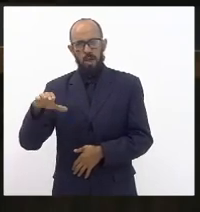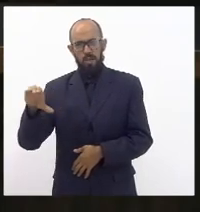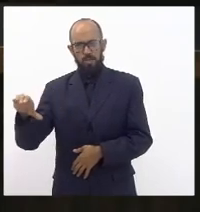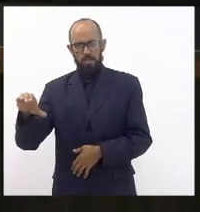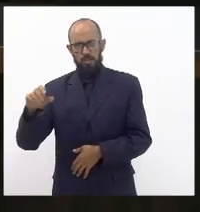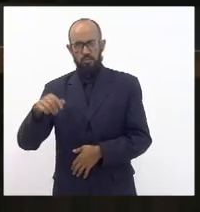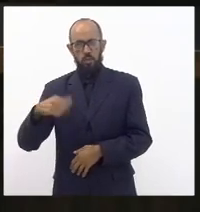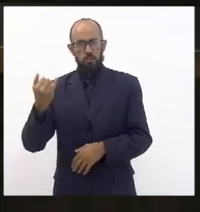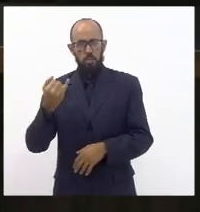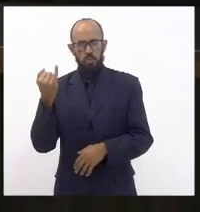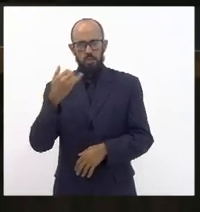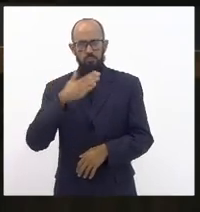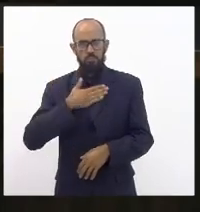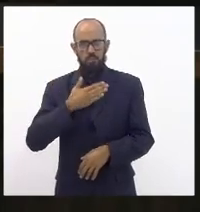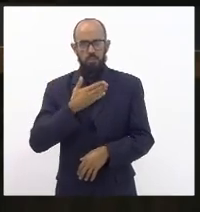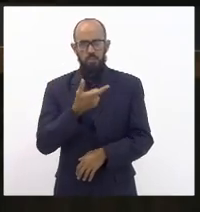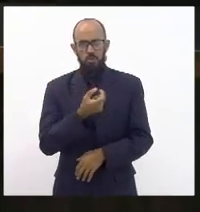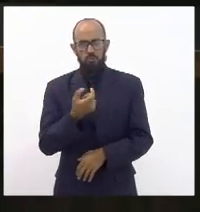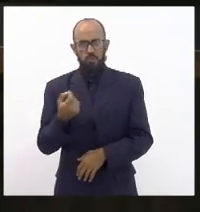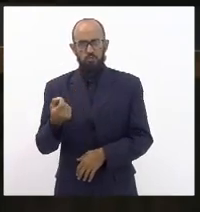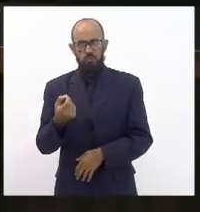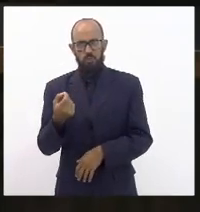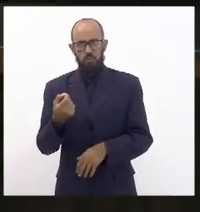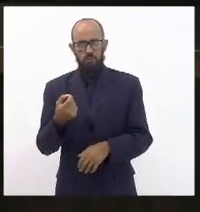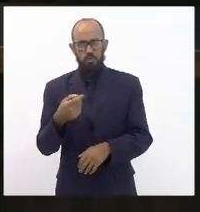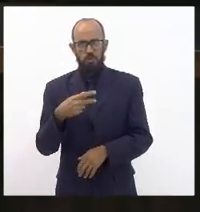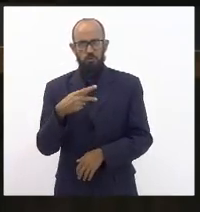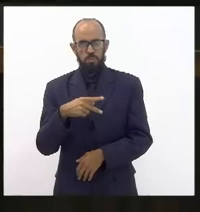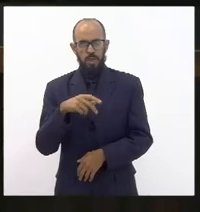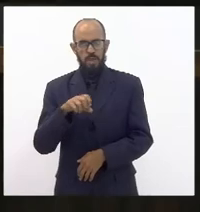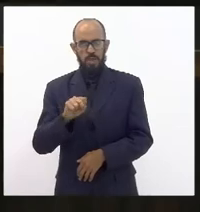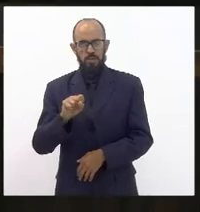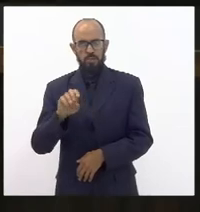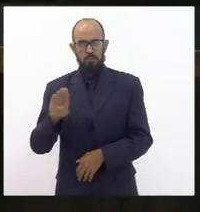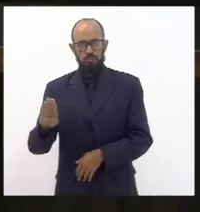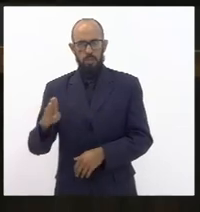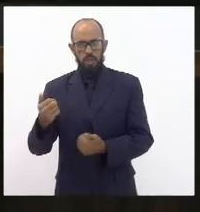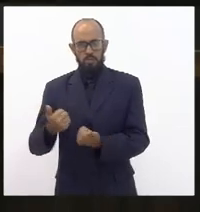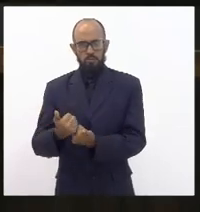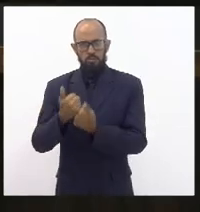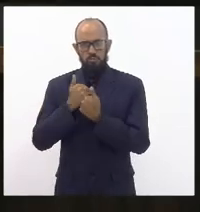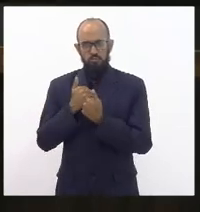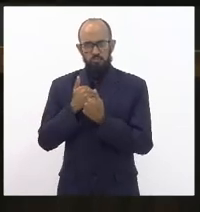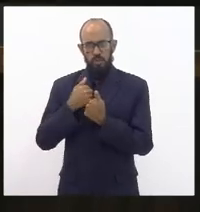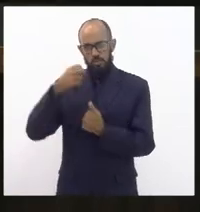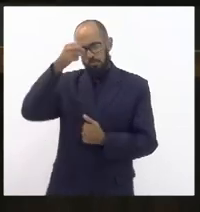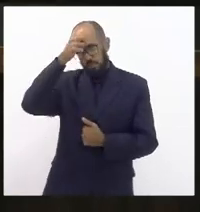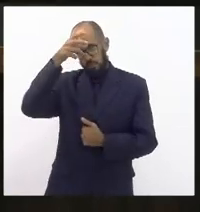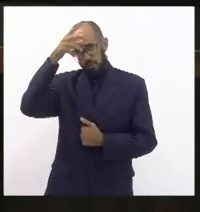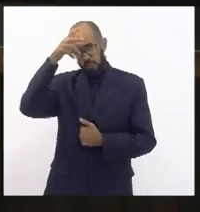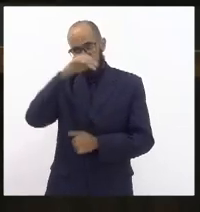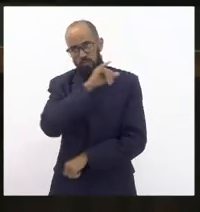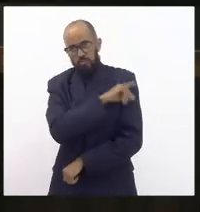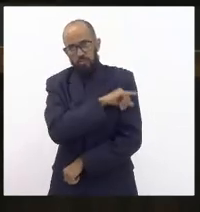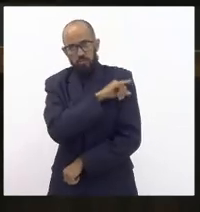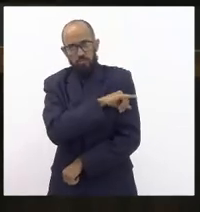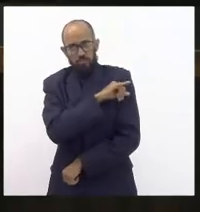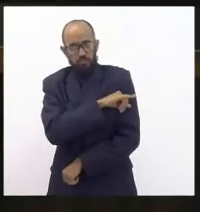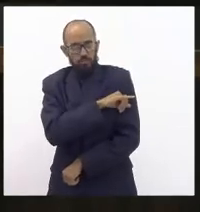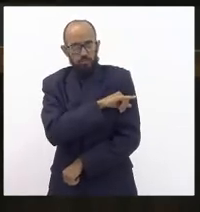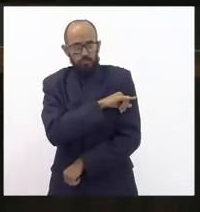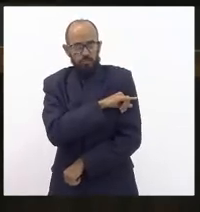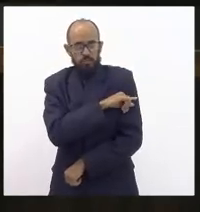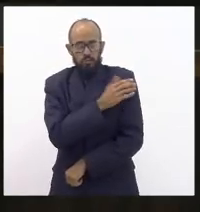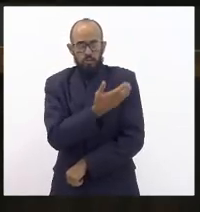ano de 2020 poder contar com o PSB na nossa candidatura à prefeitura da cidade do Rio de Janeiro